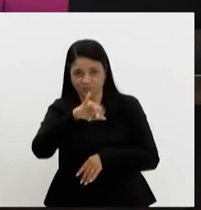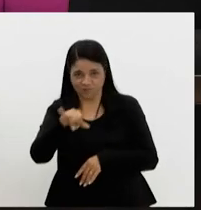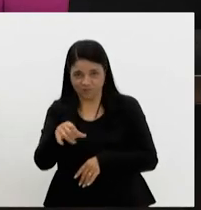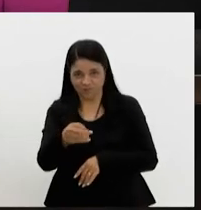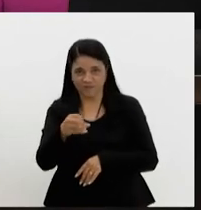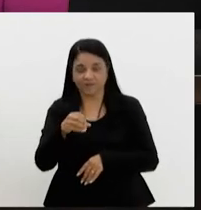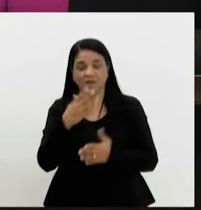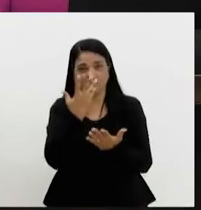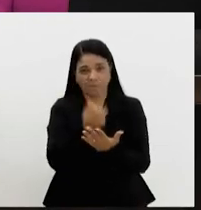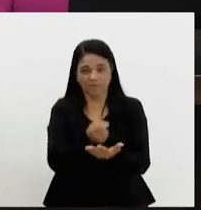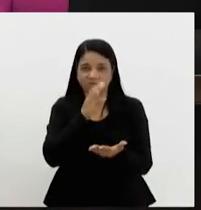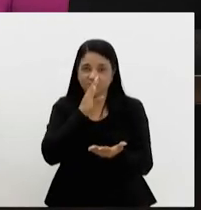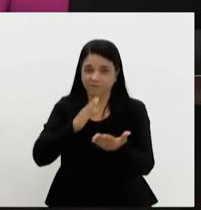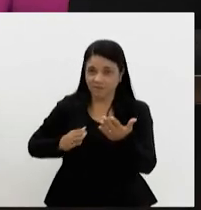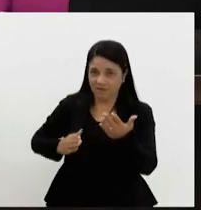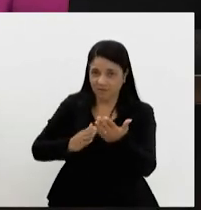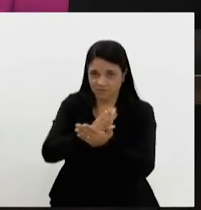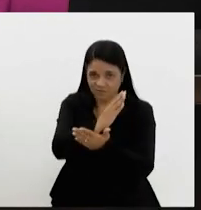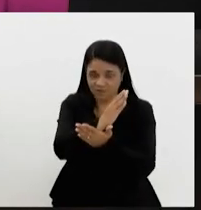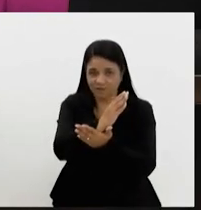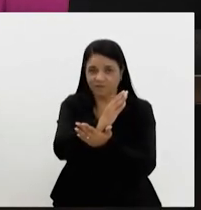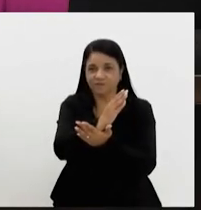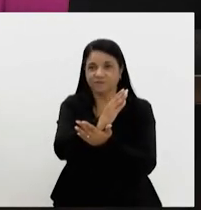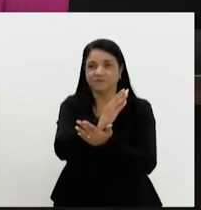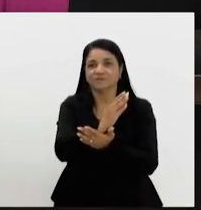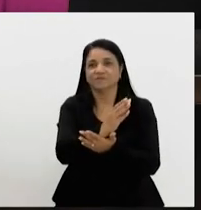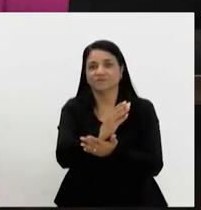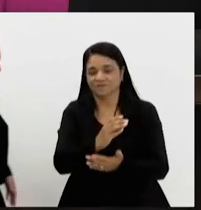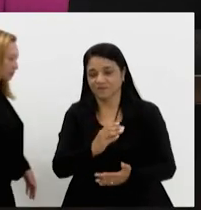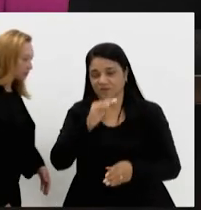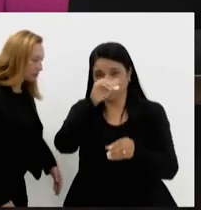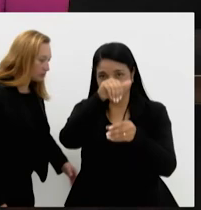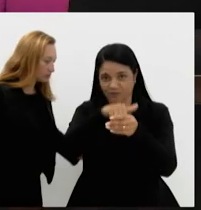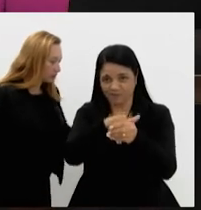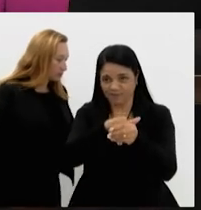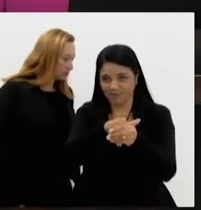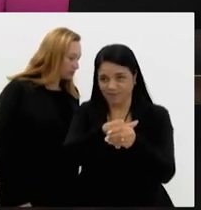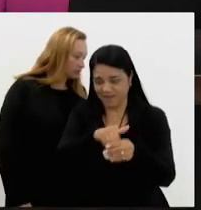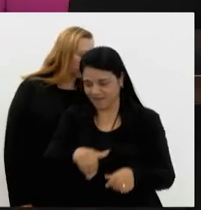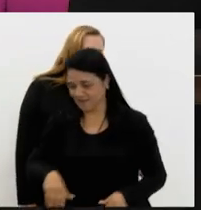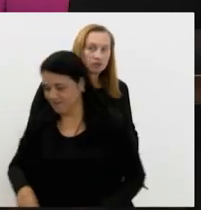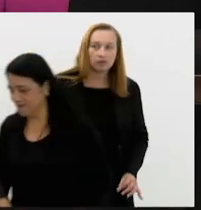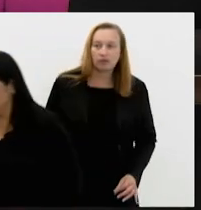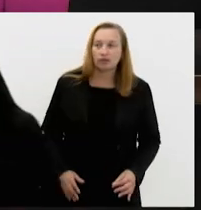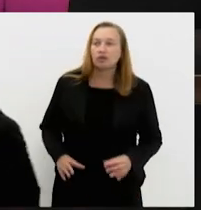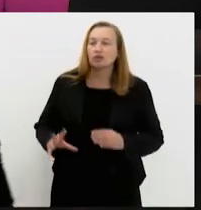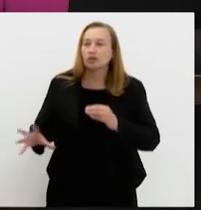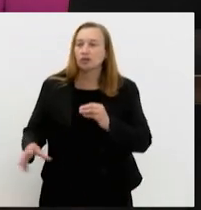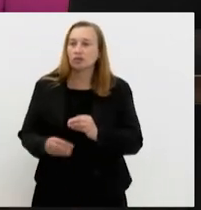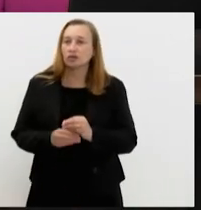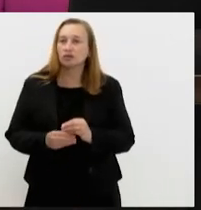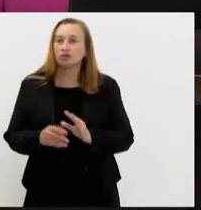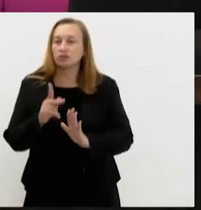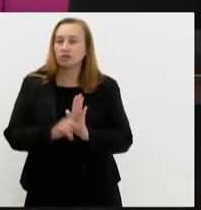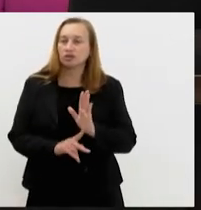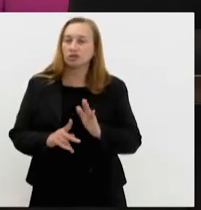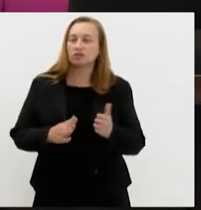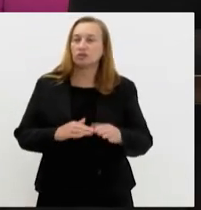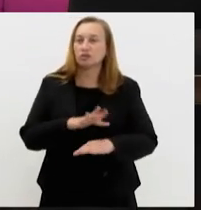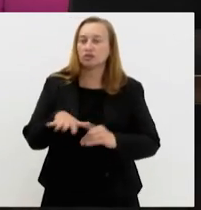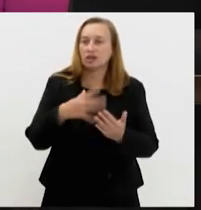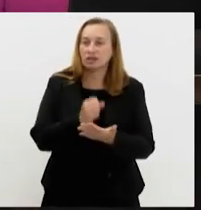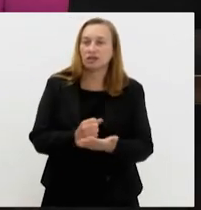os senhores que aprovam permaneçam como estão, aprovado. Em votação, o projeto assim emendado, os senhores que aprovam permaneçam como estão,